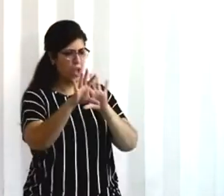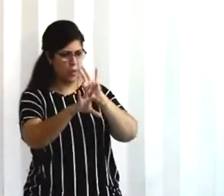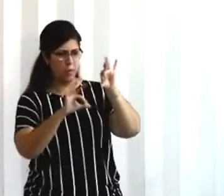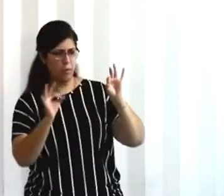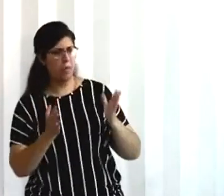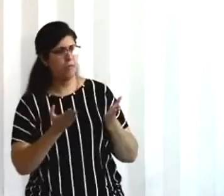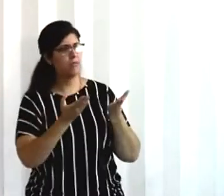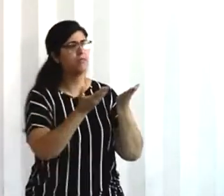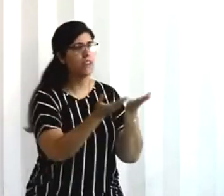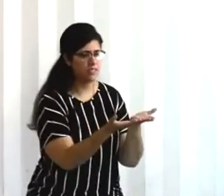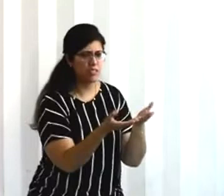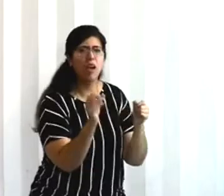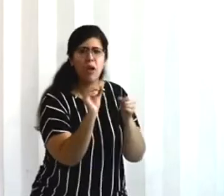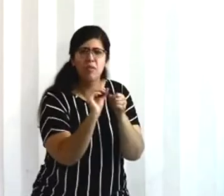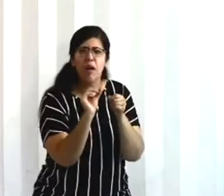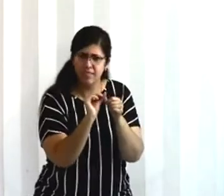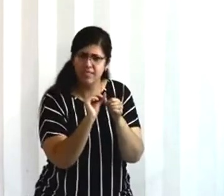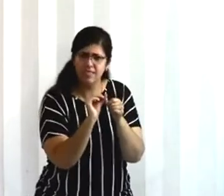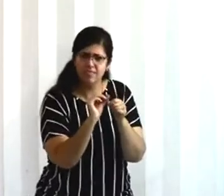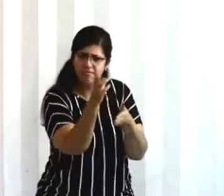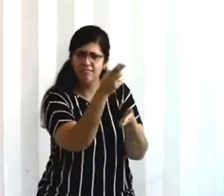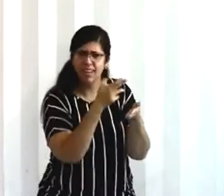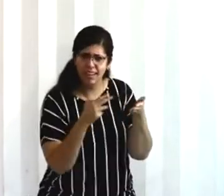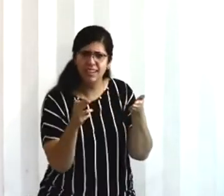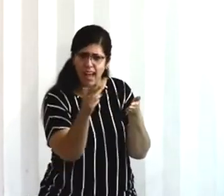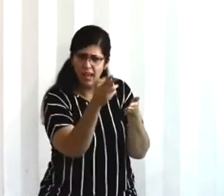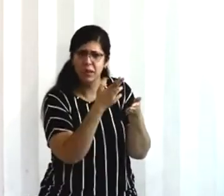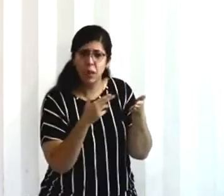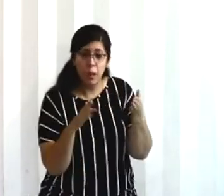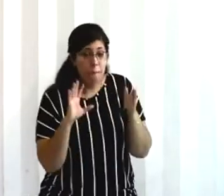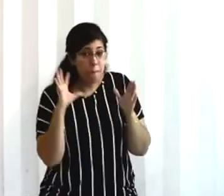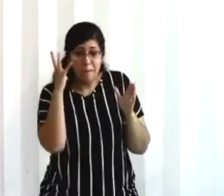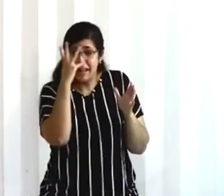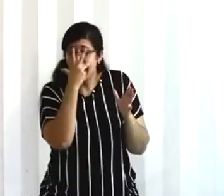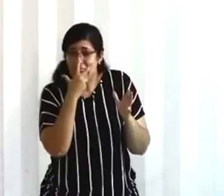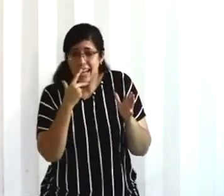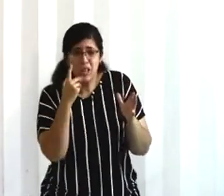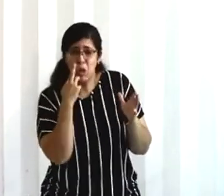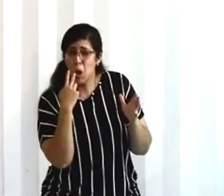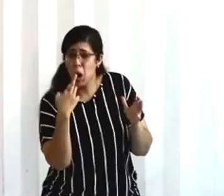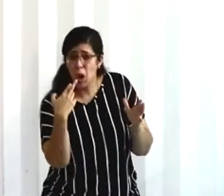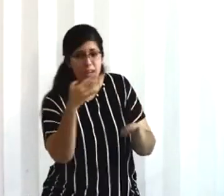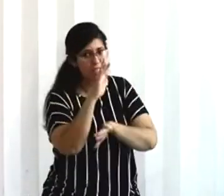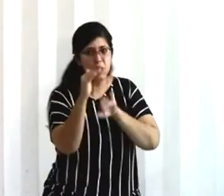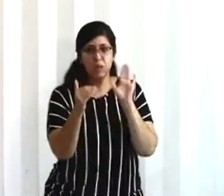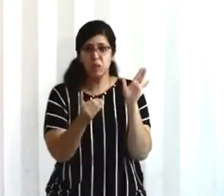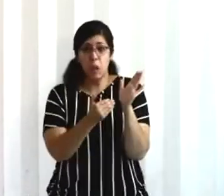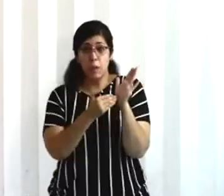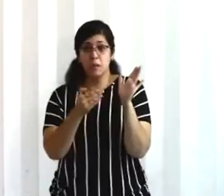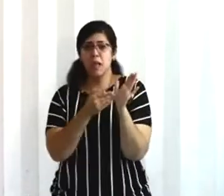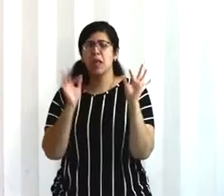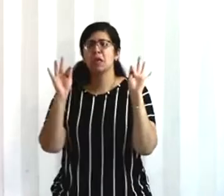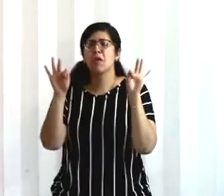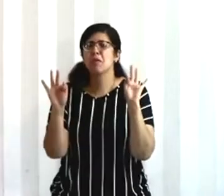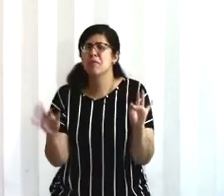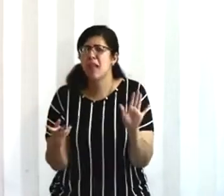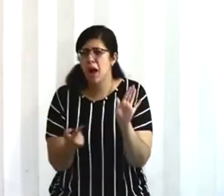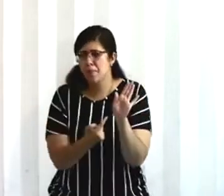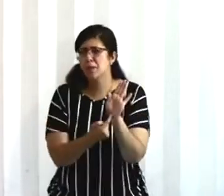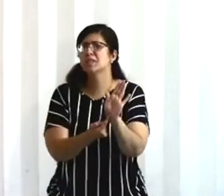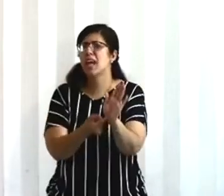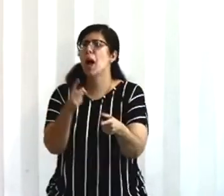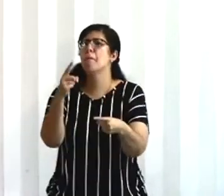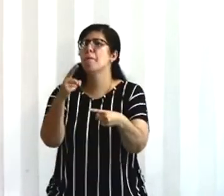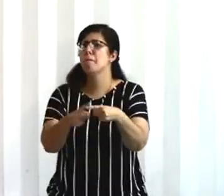desenho. Desenha, deixa isso bem bonito, colorido, e no final nós vamos falar o porquê desse desenho e o